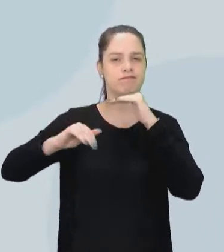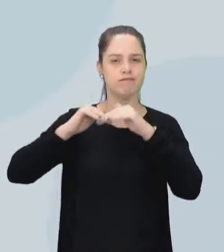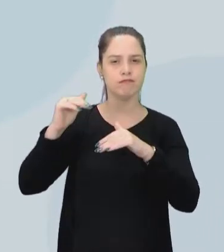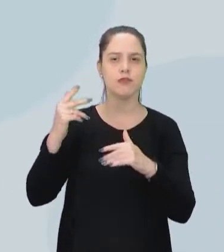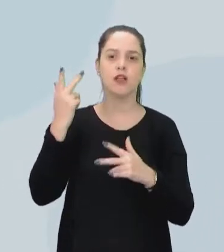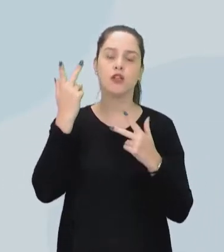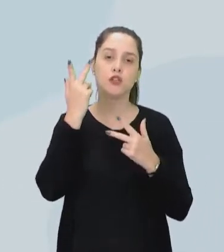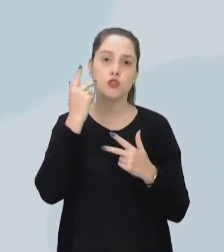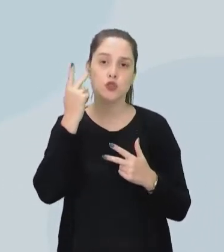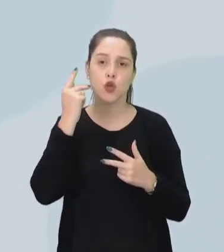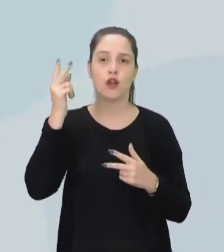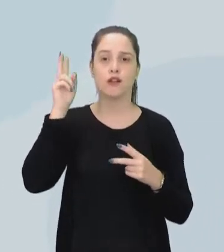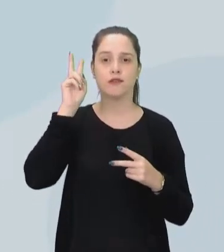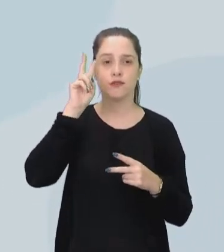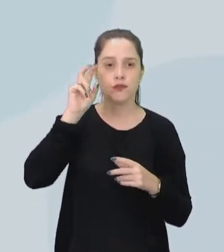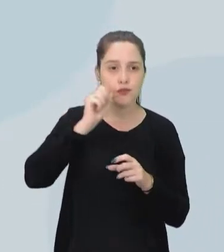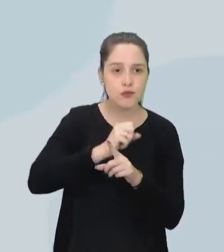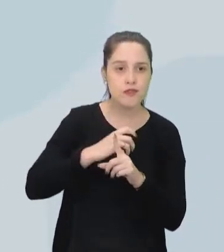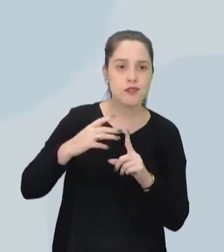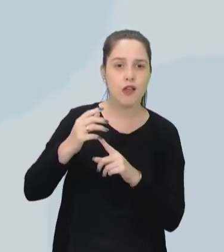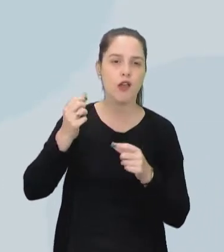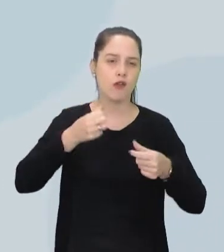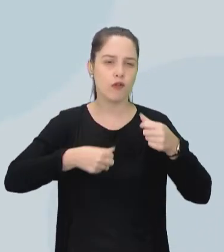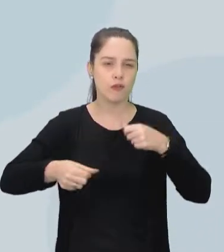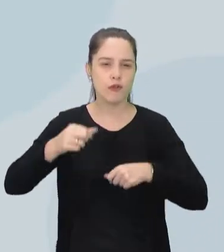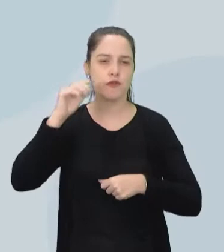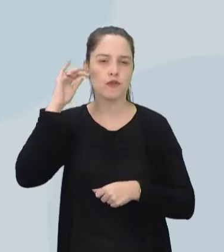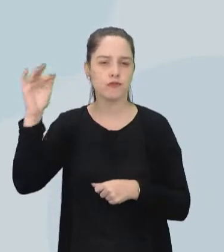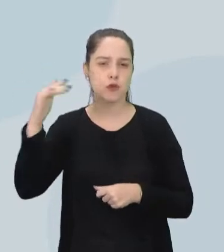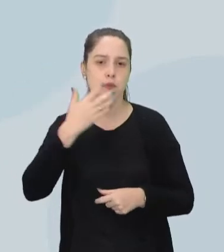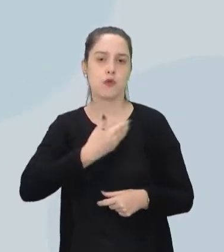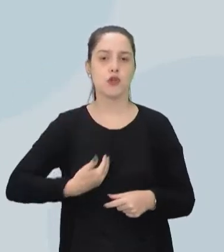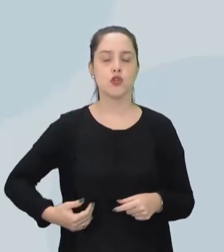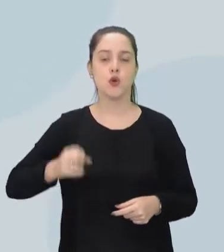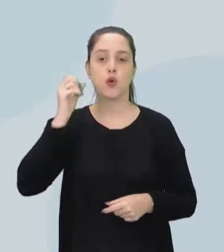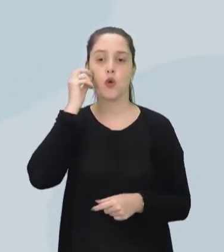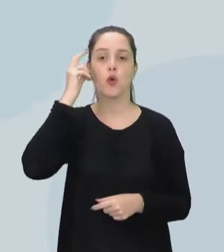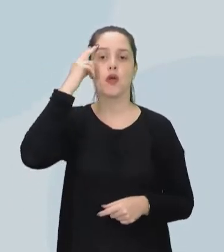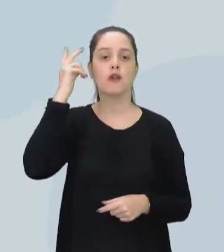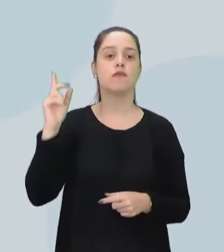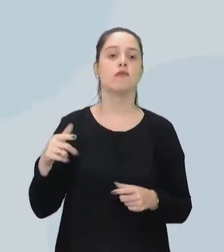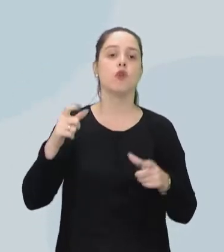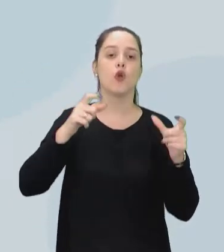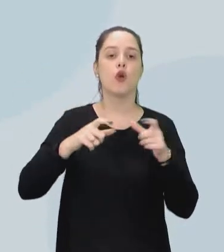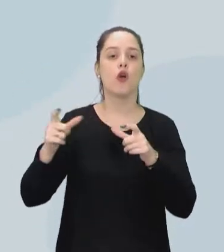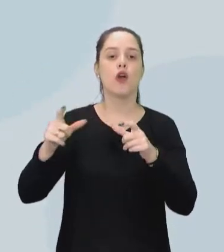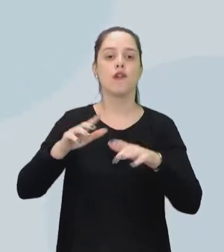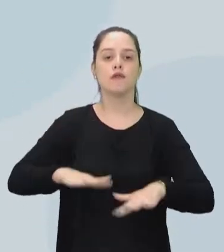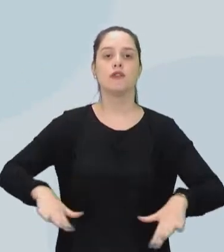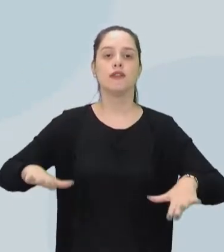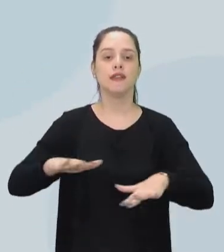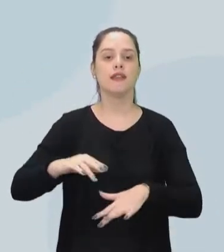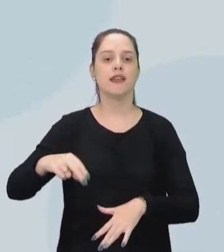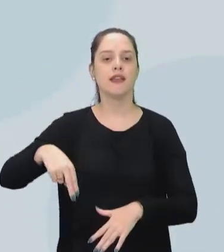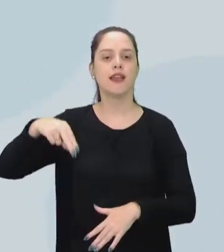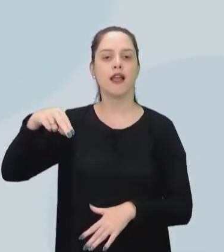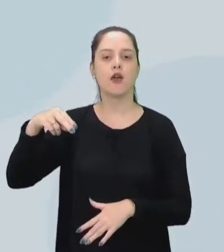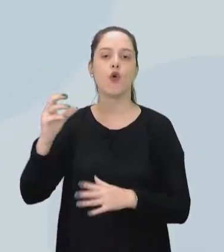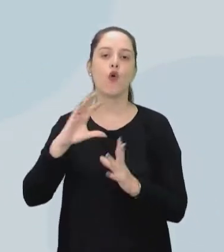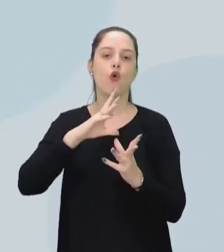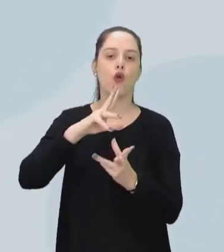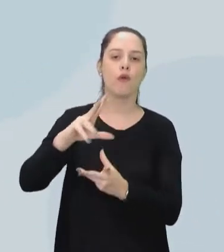histórica, social, filosófica, política ou cultural em âmbito local, regional, nacional ou